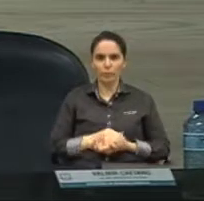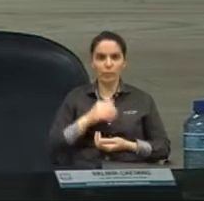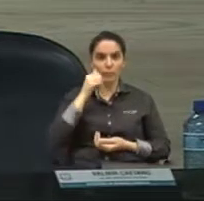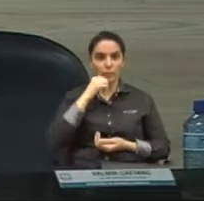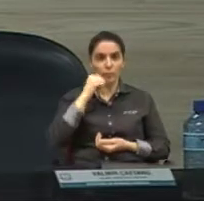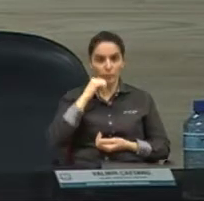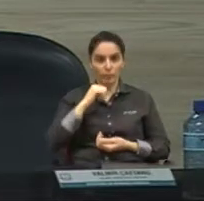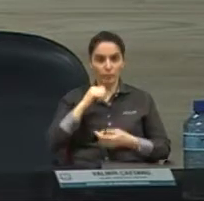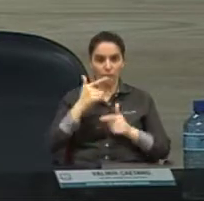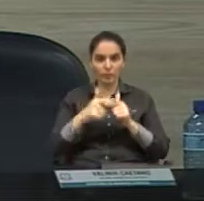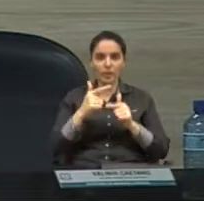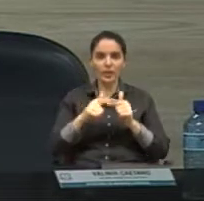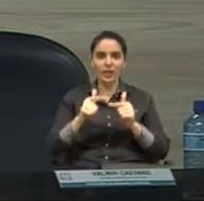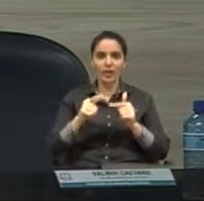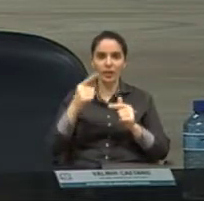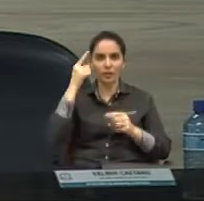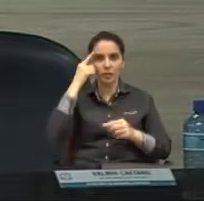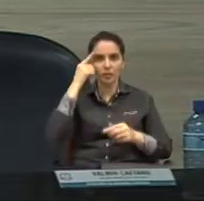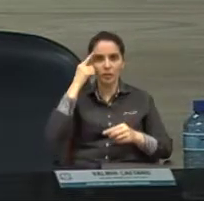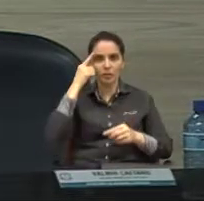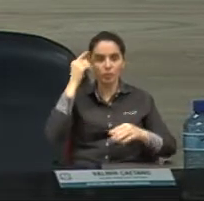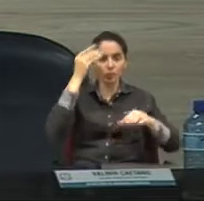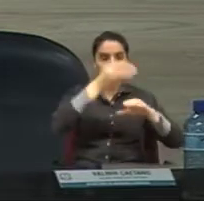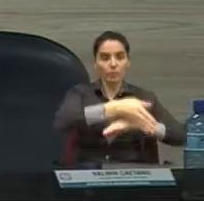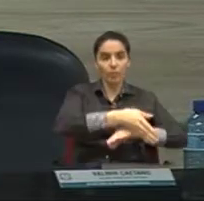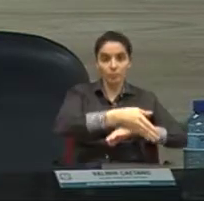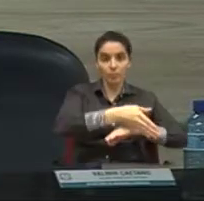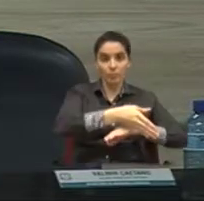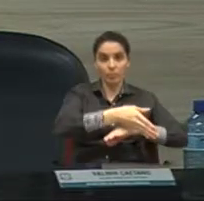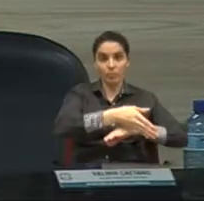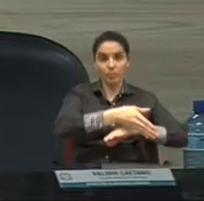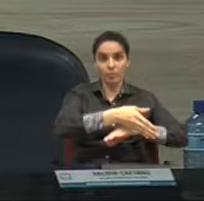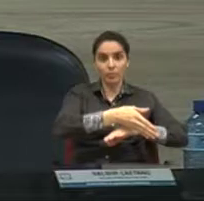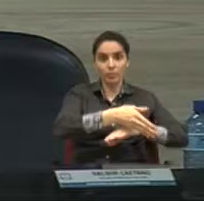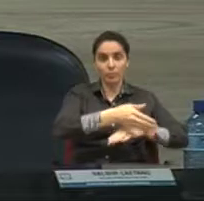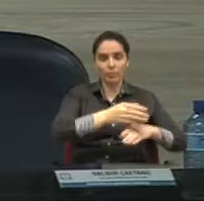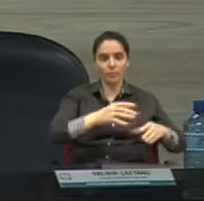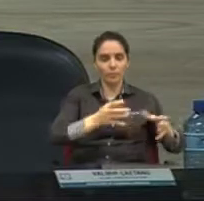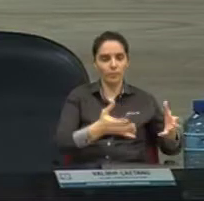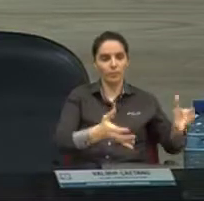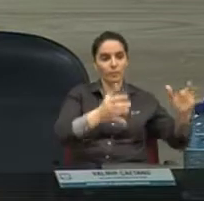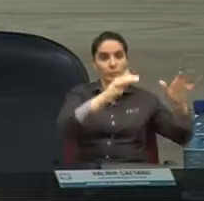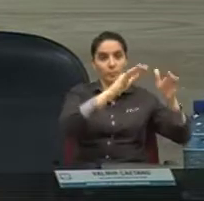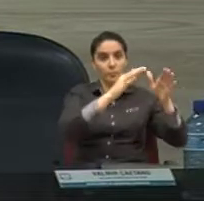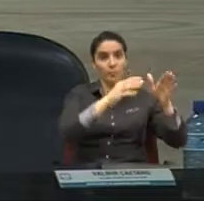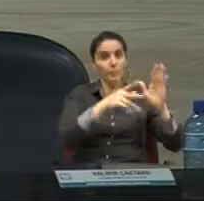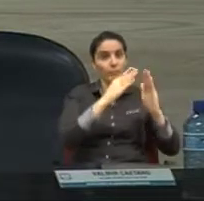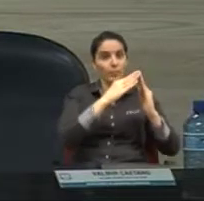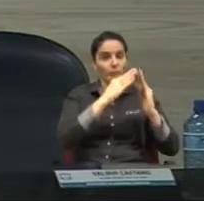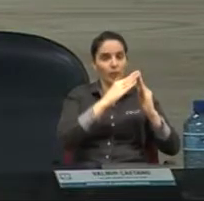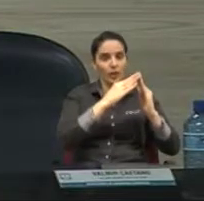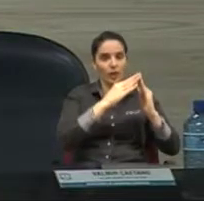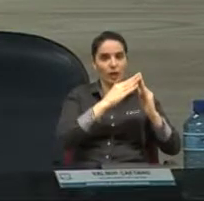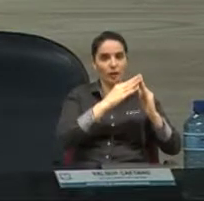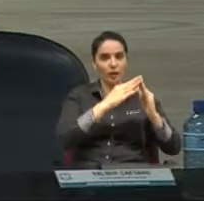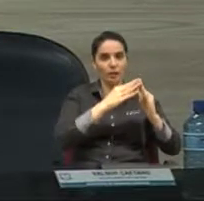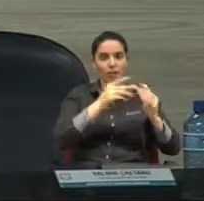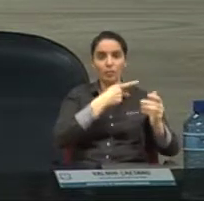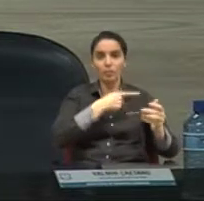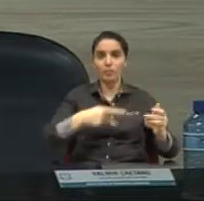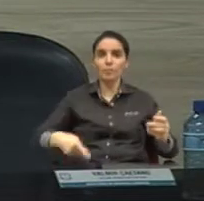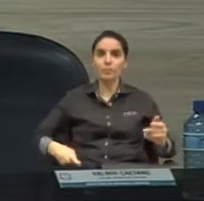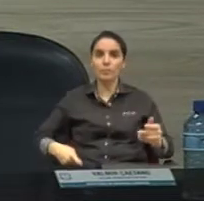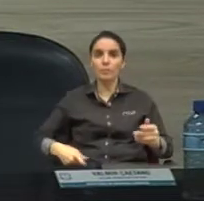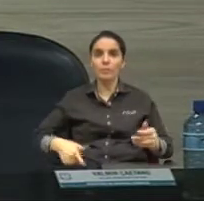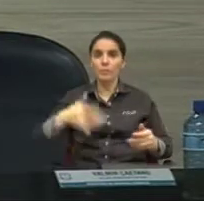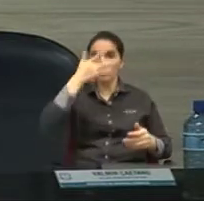psiquiátrico tentou invadir a Casa Branca com o carro e foi fuzilada. Sabe o que aconteceu com quem fuzilou?